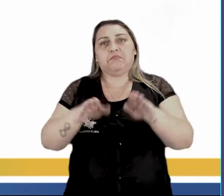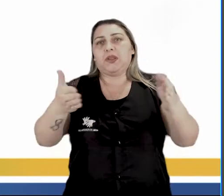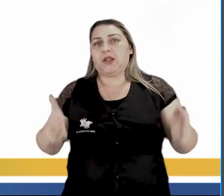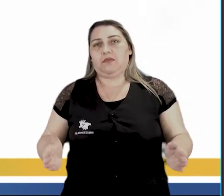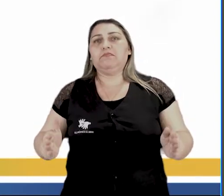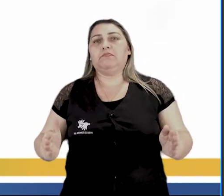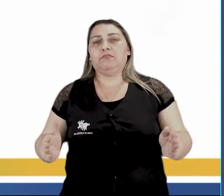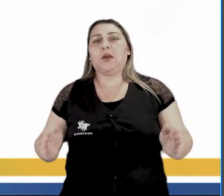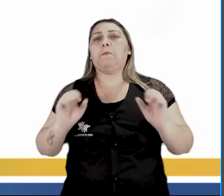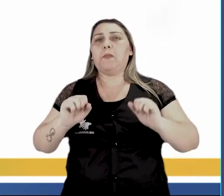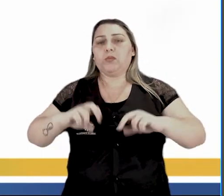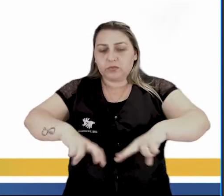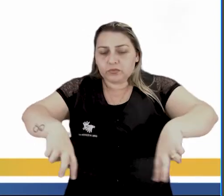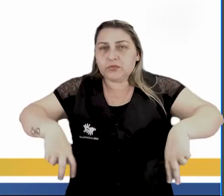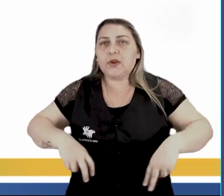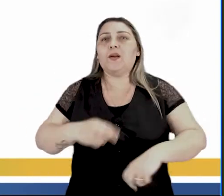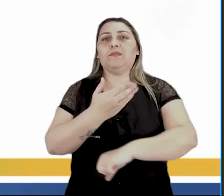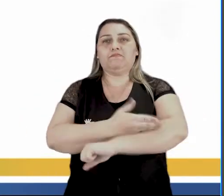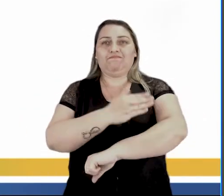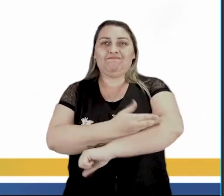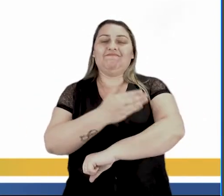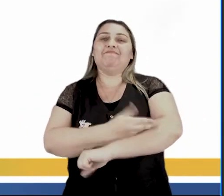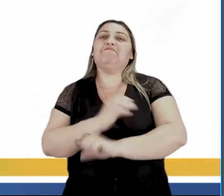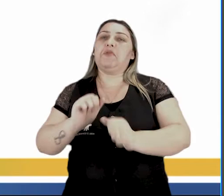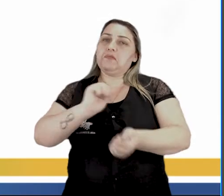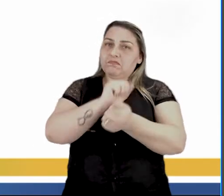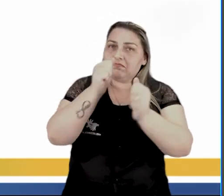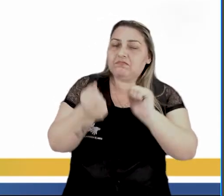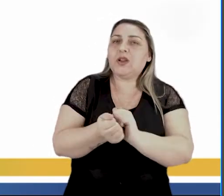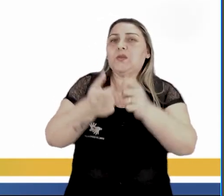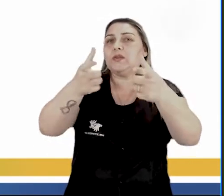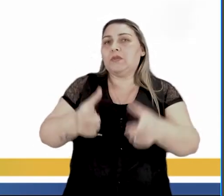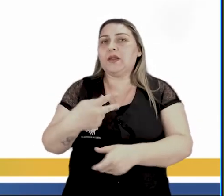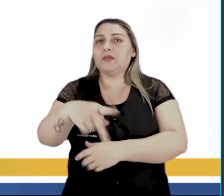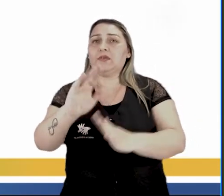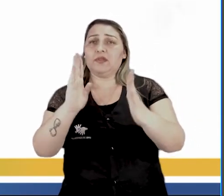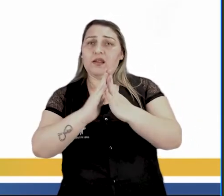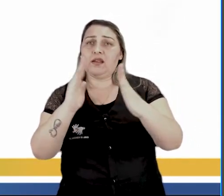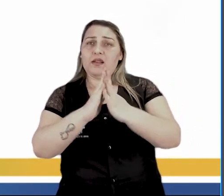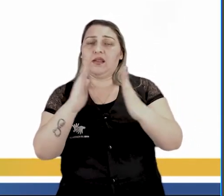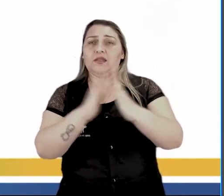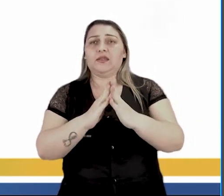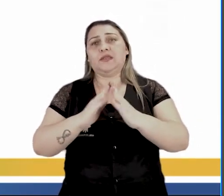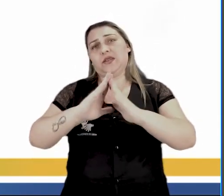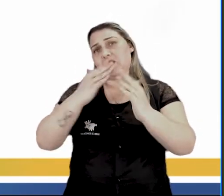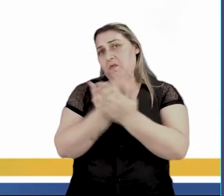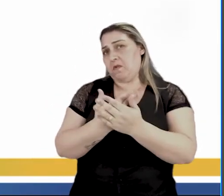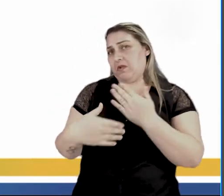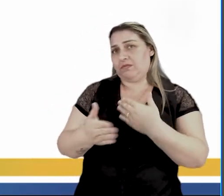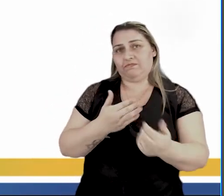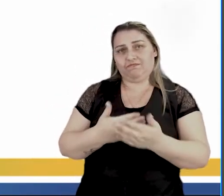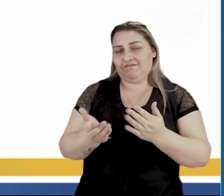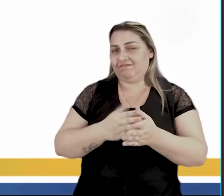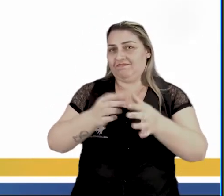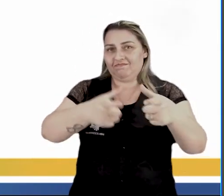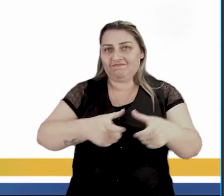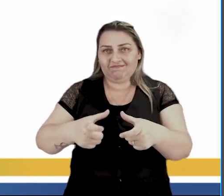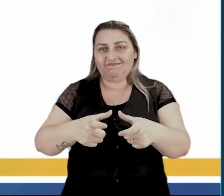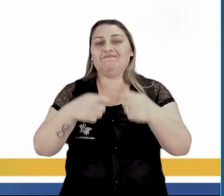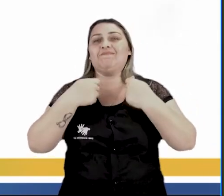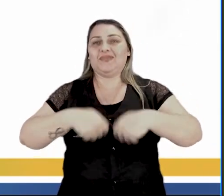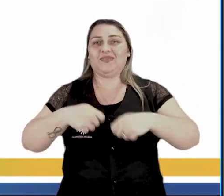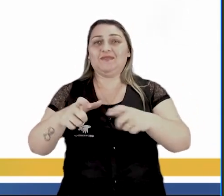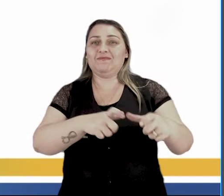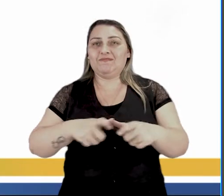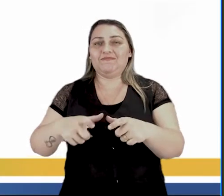tenha. Então é uma prática de lazer que você pode adaptar num espaço aí na sua casa ou na escola no momento do intervalo ou em qualquer